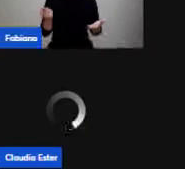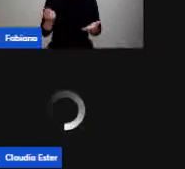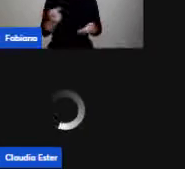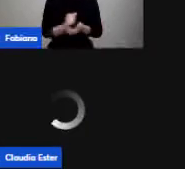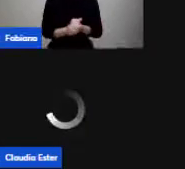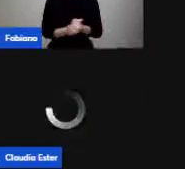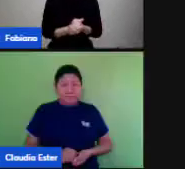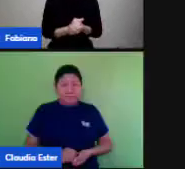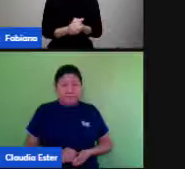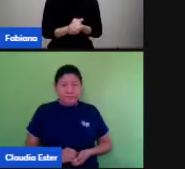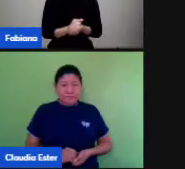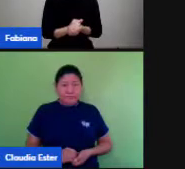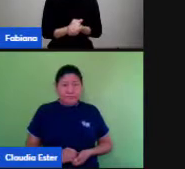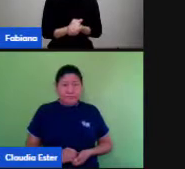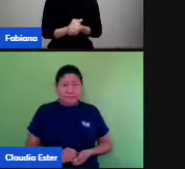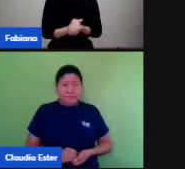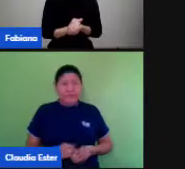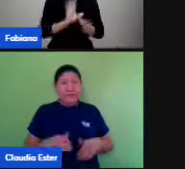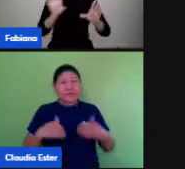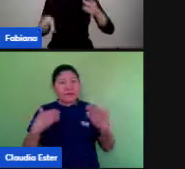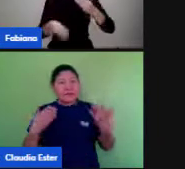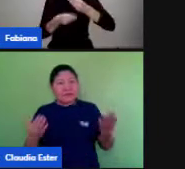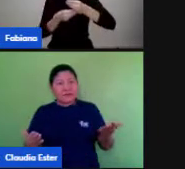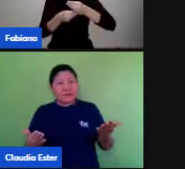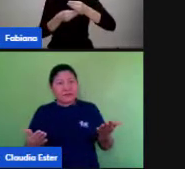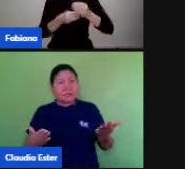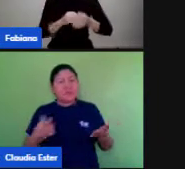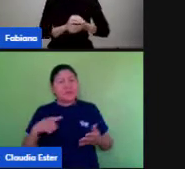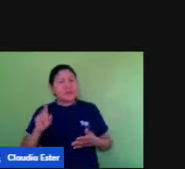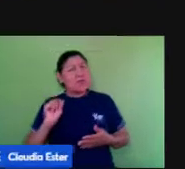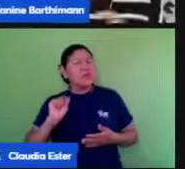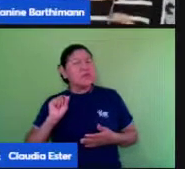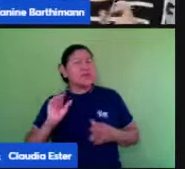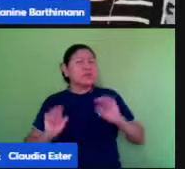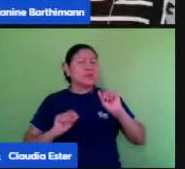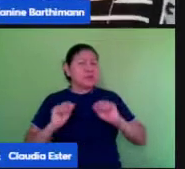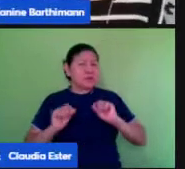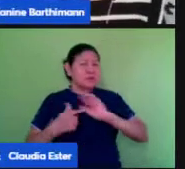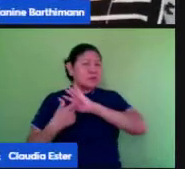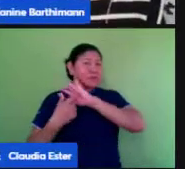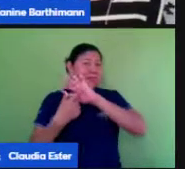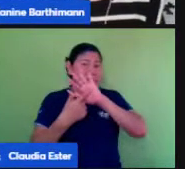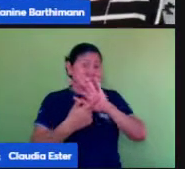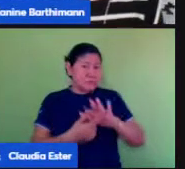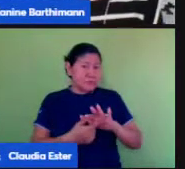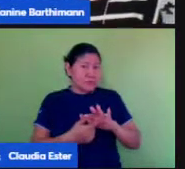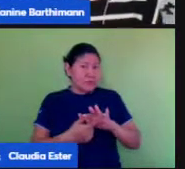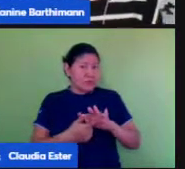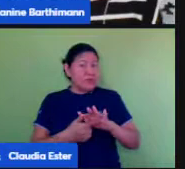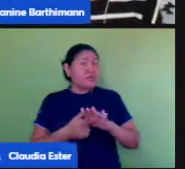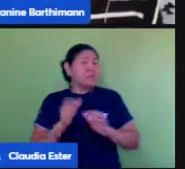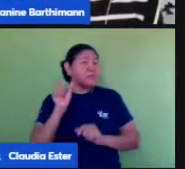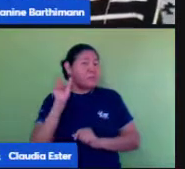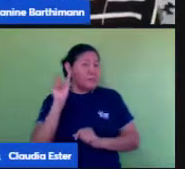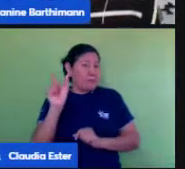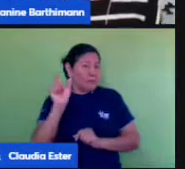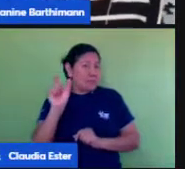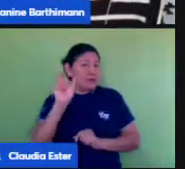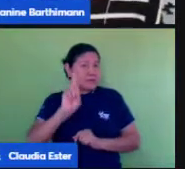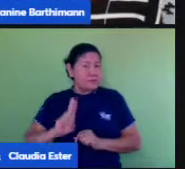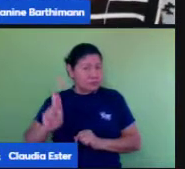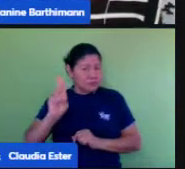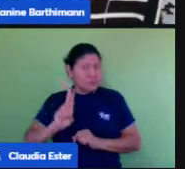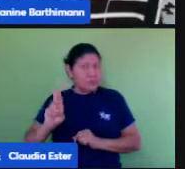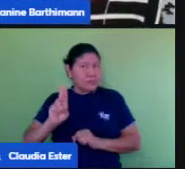pensamento. Eu quero chamar a atenção para o uso de uma nomenclatura que nós trouxemos aqui nesse